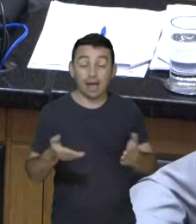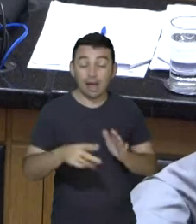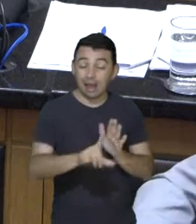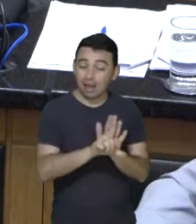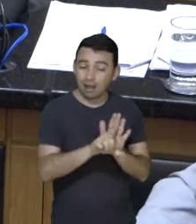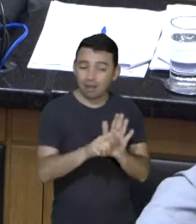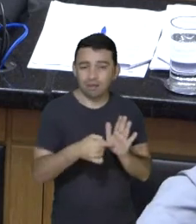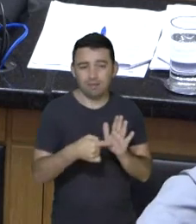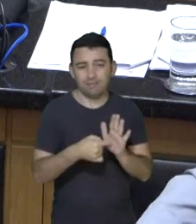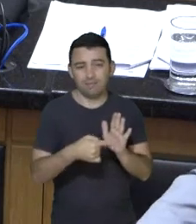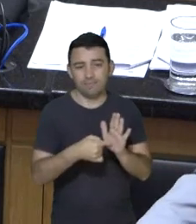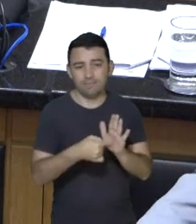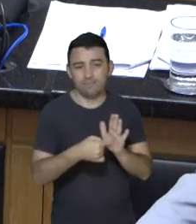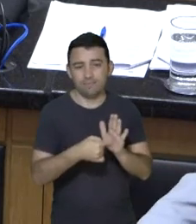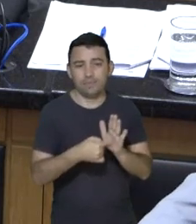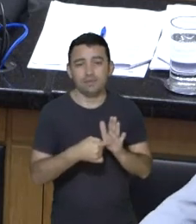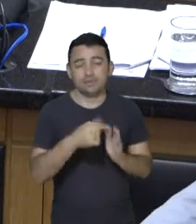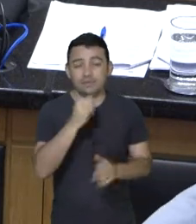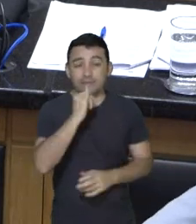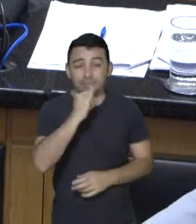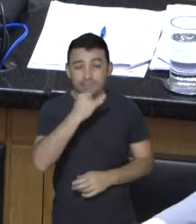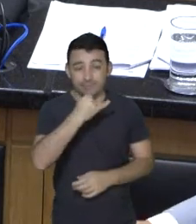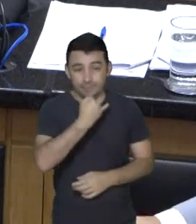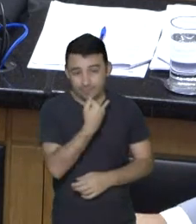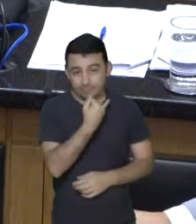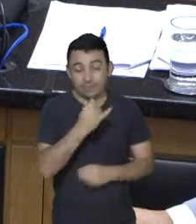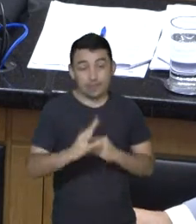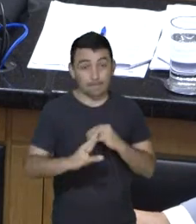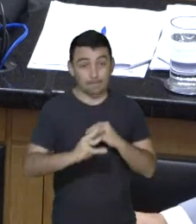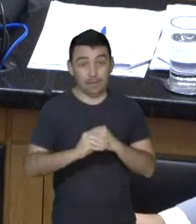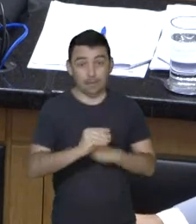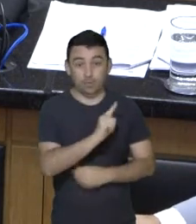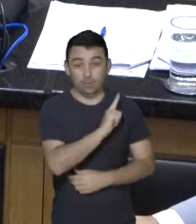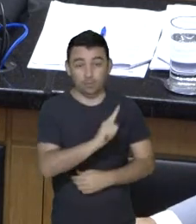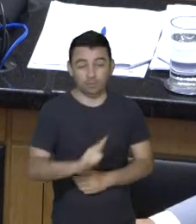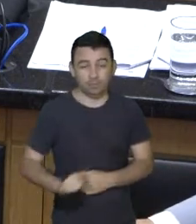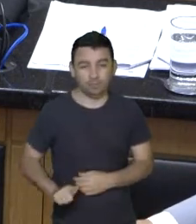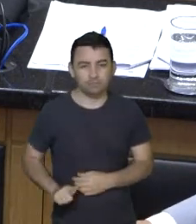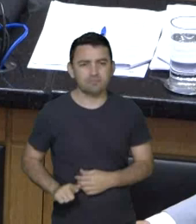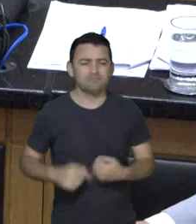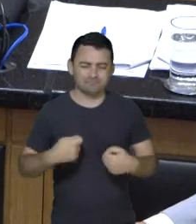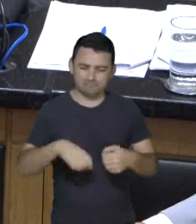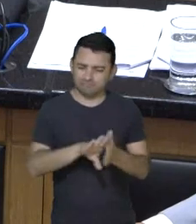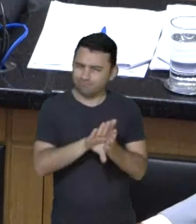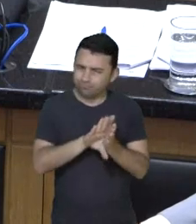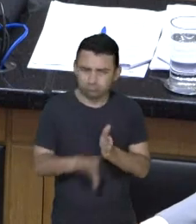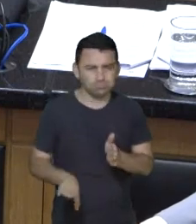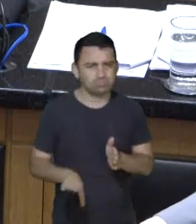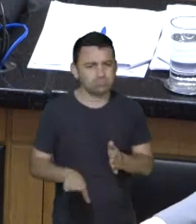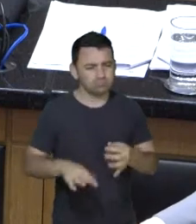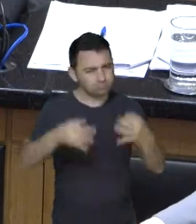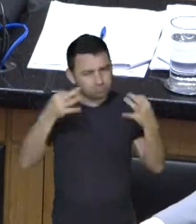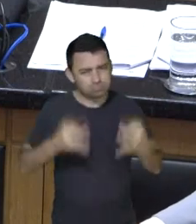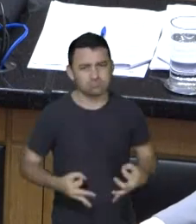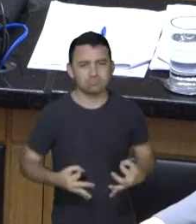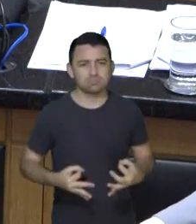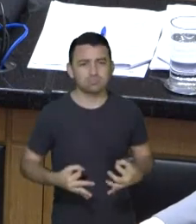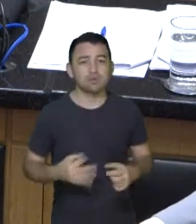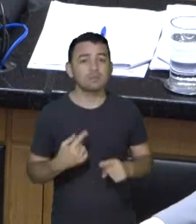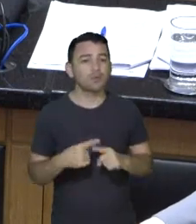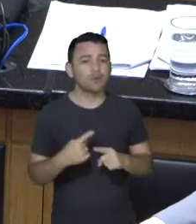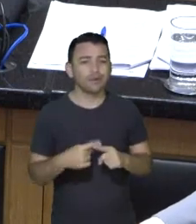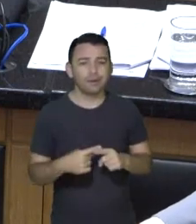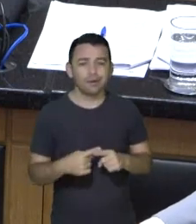legislação, que infelizmente veio esta emenda do governo, que a gente derrube para fazer justiça, porque não